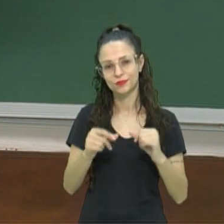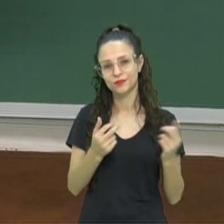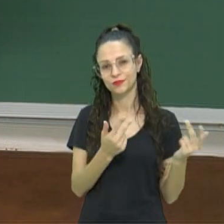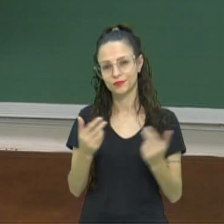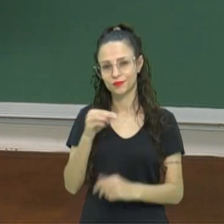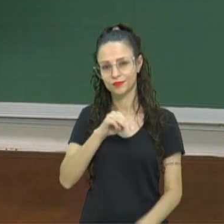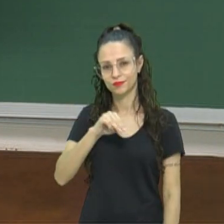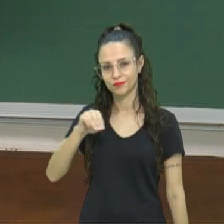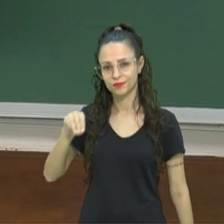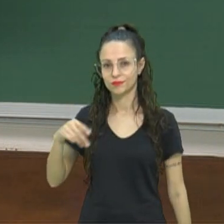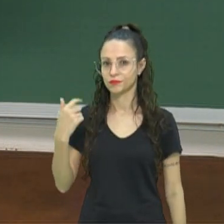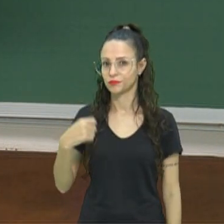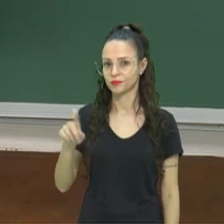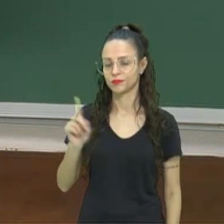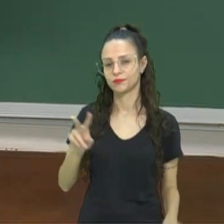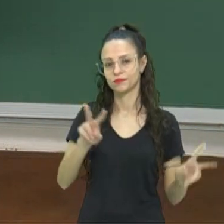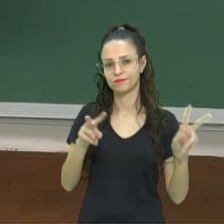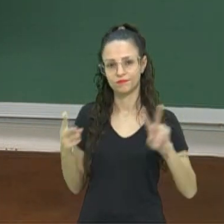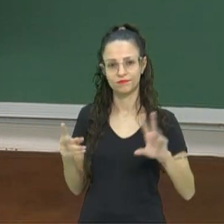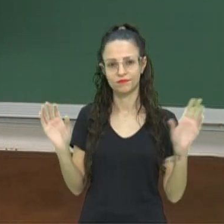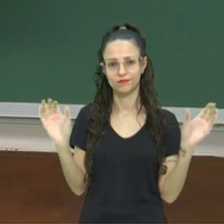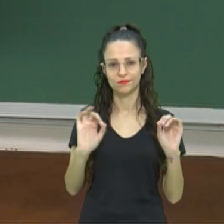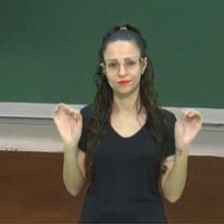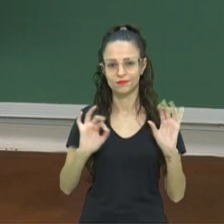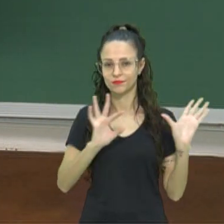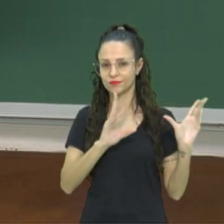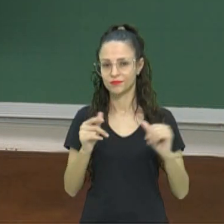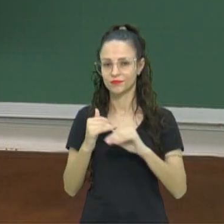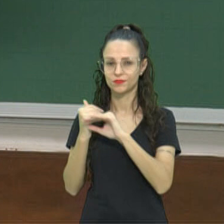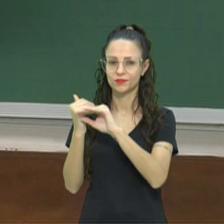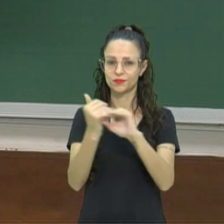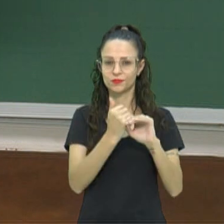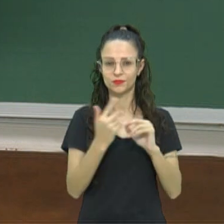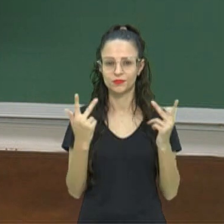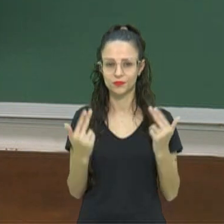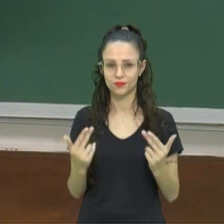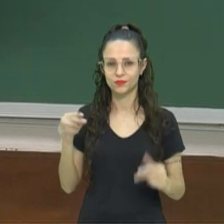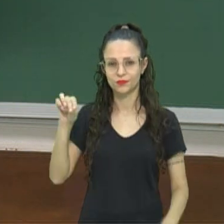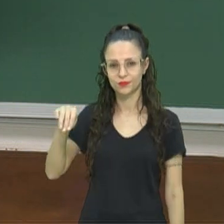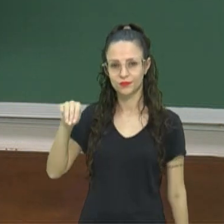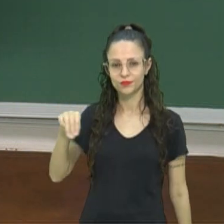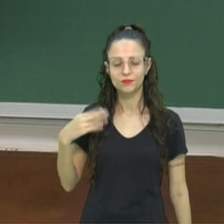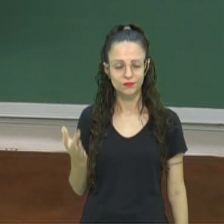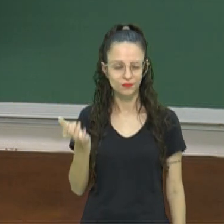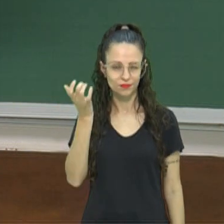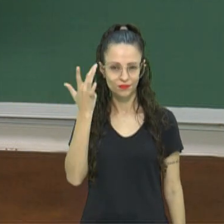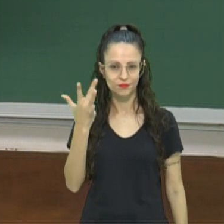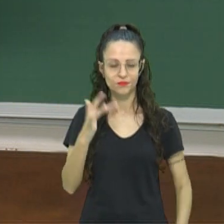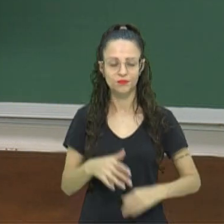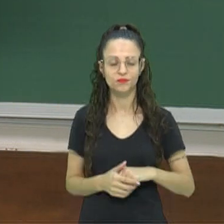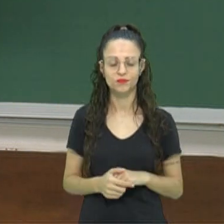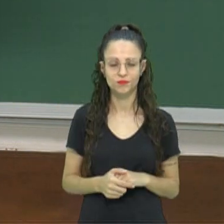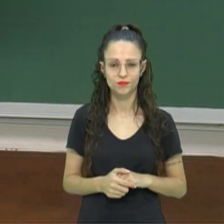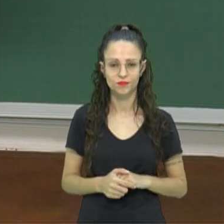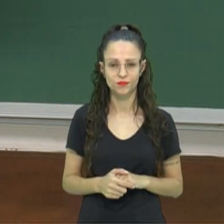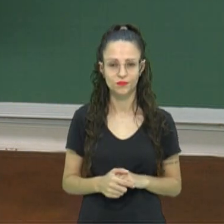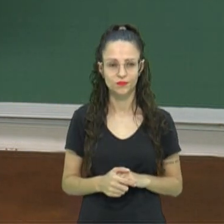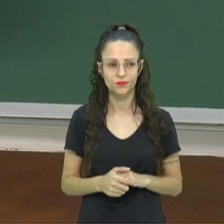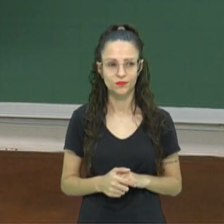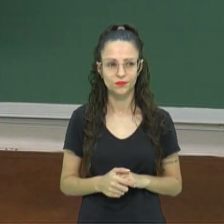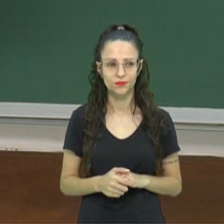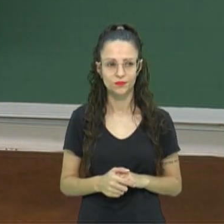mesma, não precisamos transformar nada, todos estavam em metros. Então, facilitou bastante, beleza?